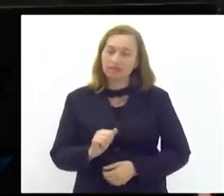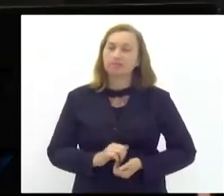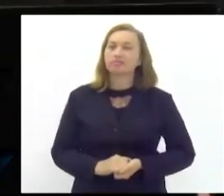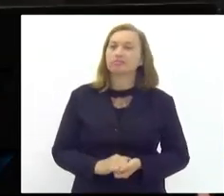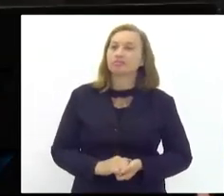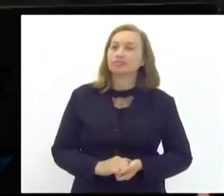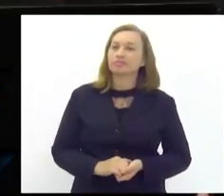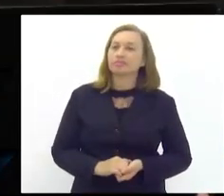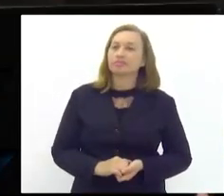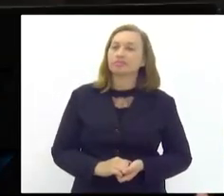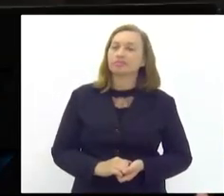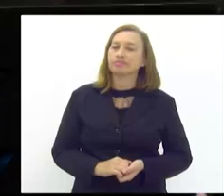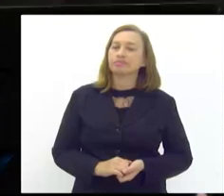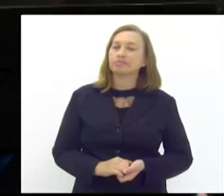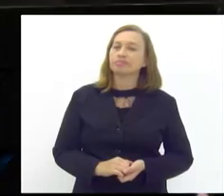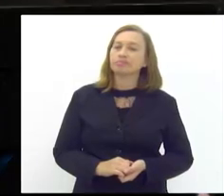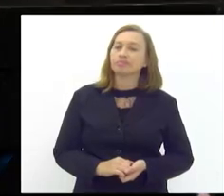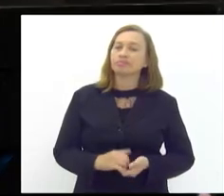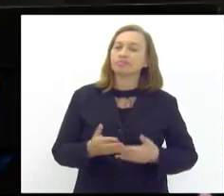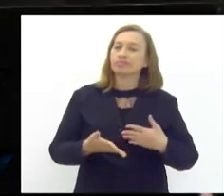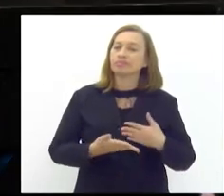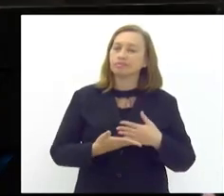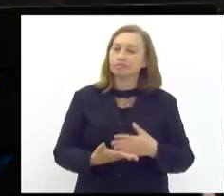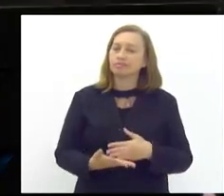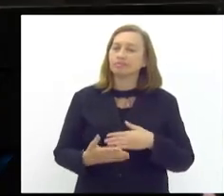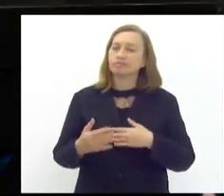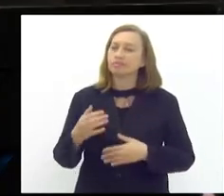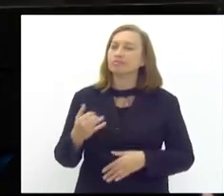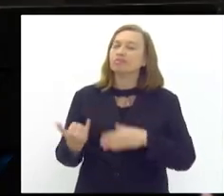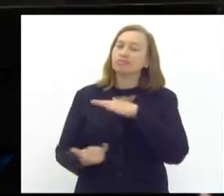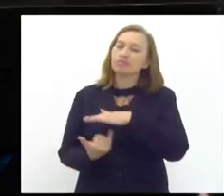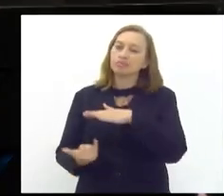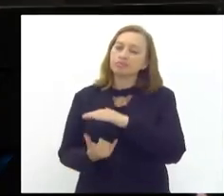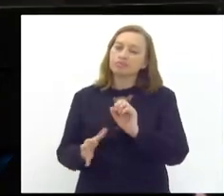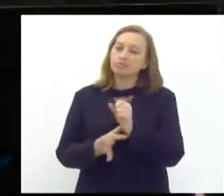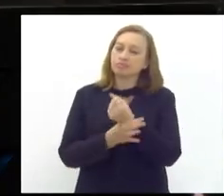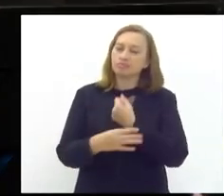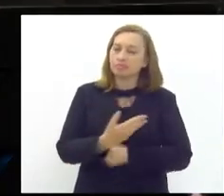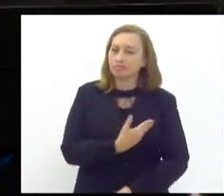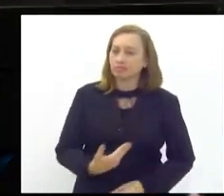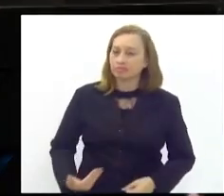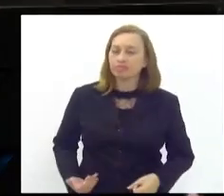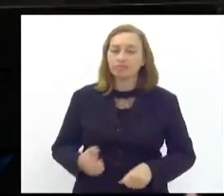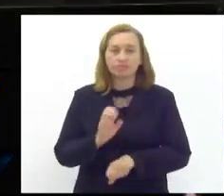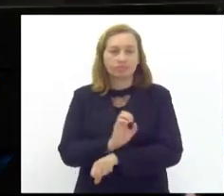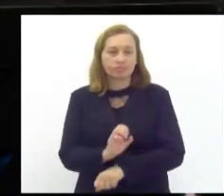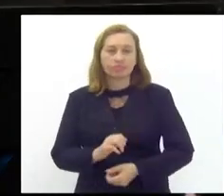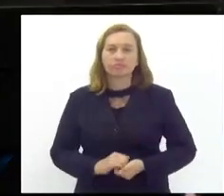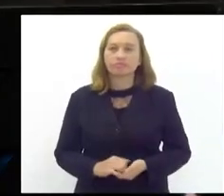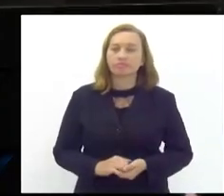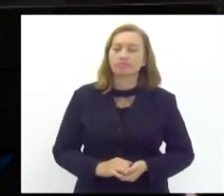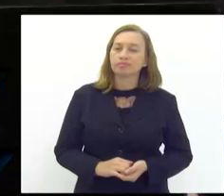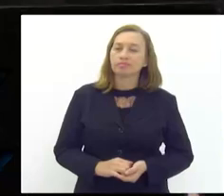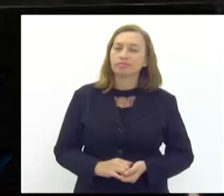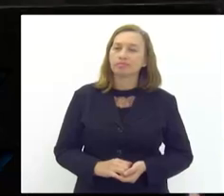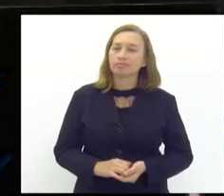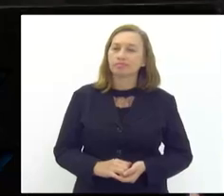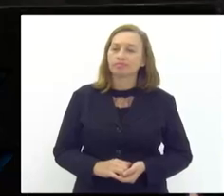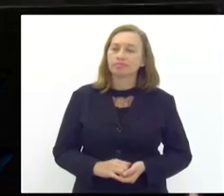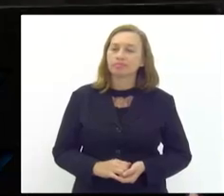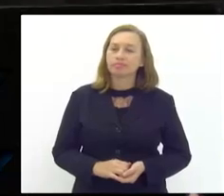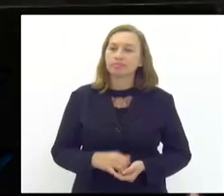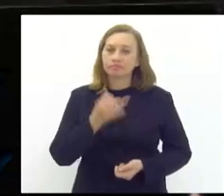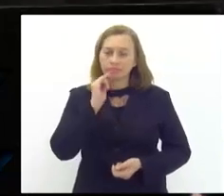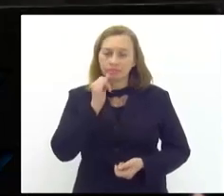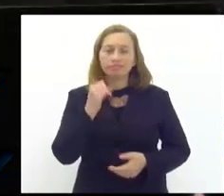a direção não é do istp que é o Instituto de Segurança Pública do nosso estado e ela relatou